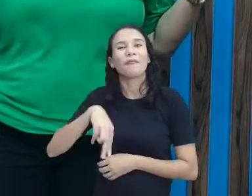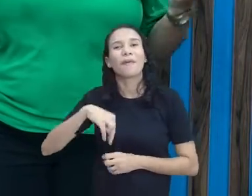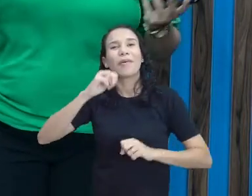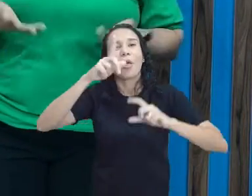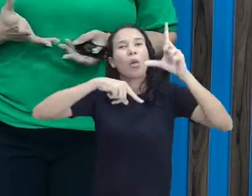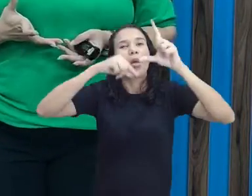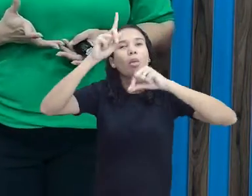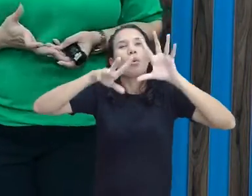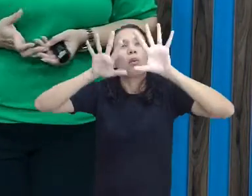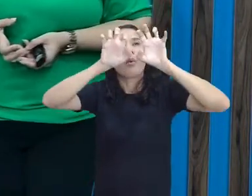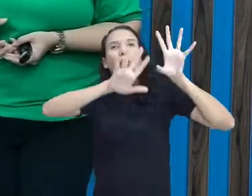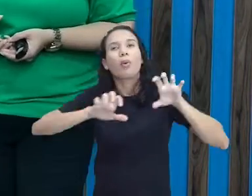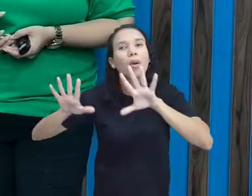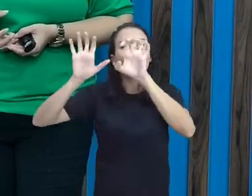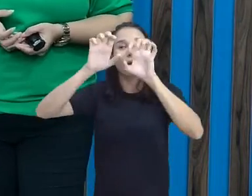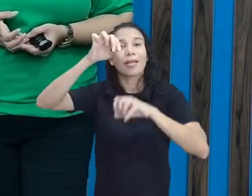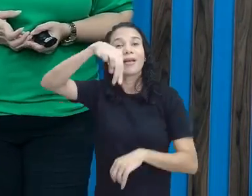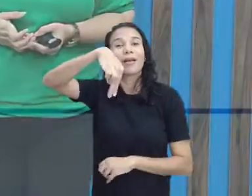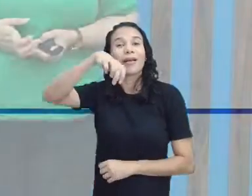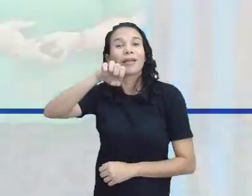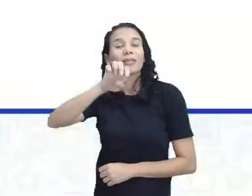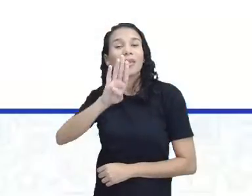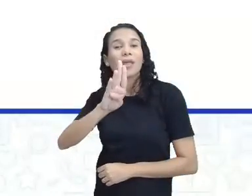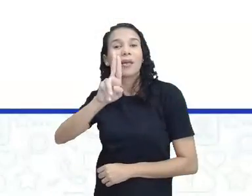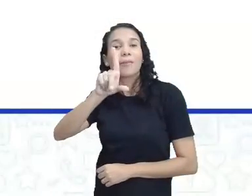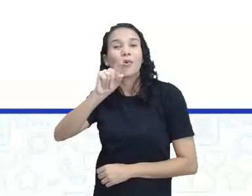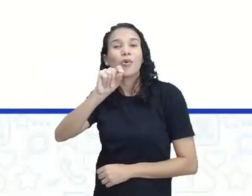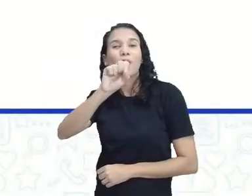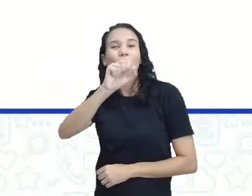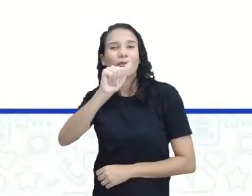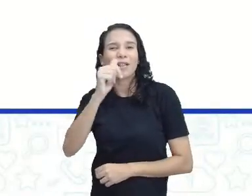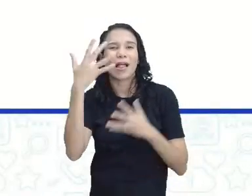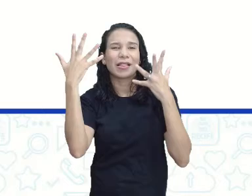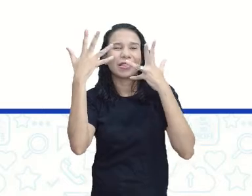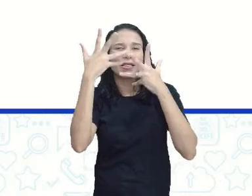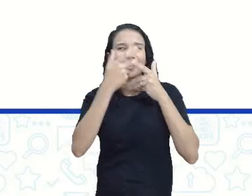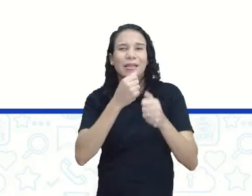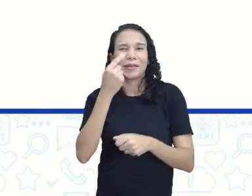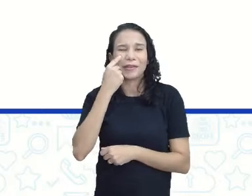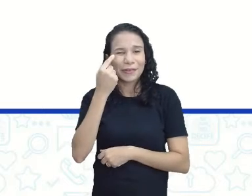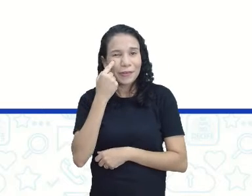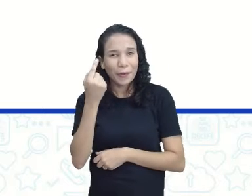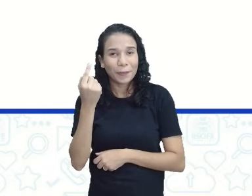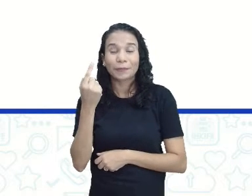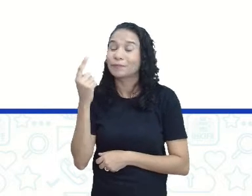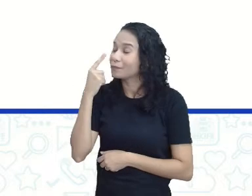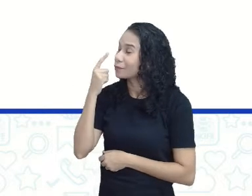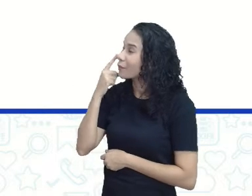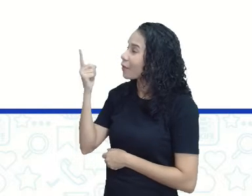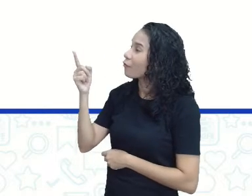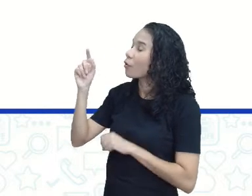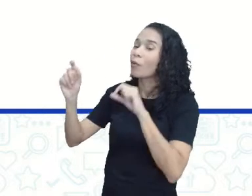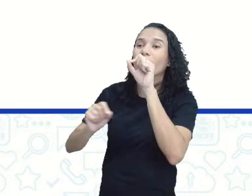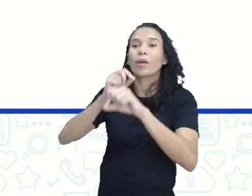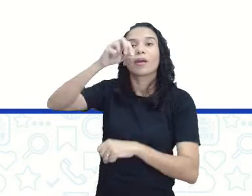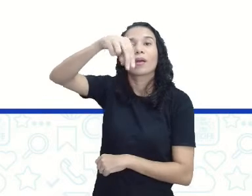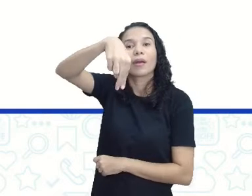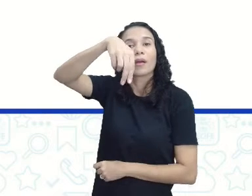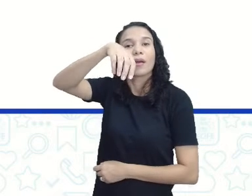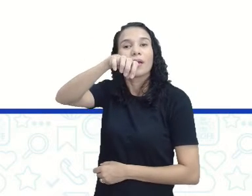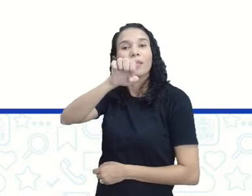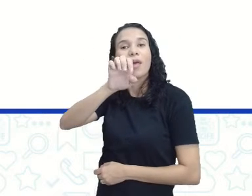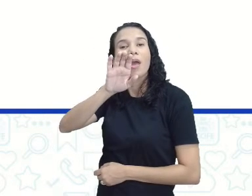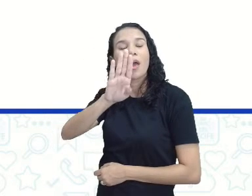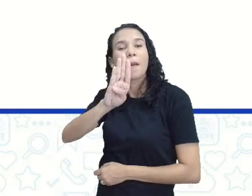coisa mais linda. Joga aí, Deivinho, por gentileza. Olha só, a gente está vendo aí uma nebulosa. E